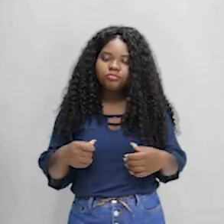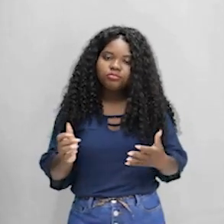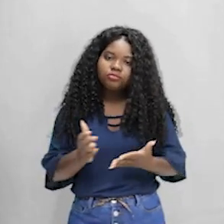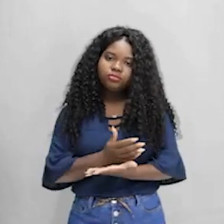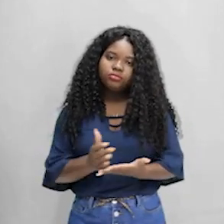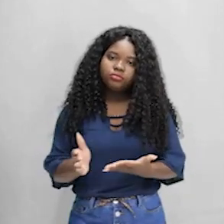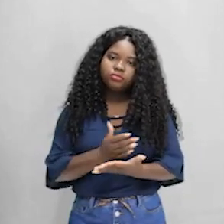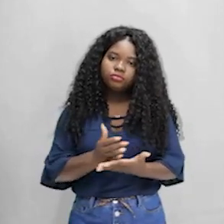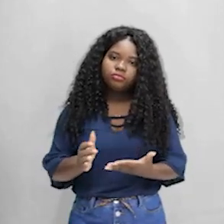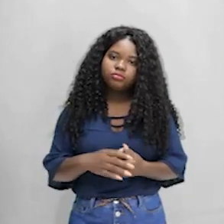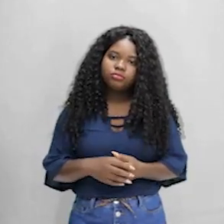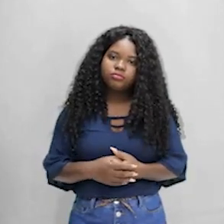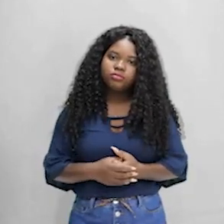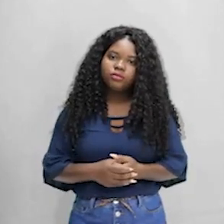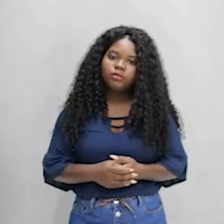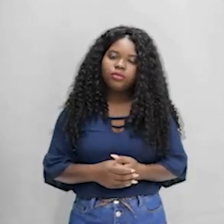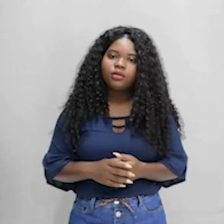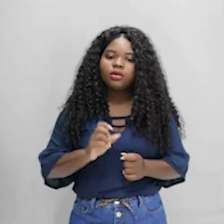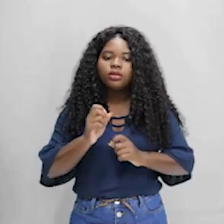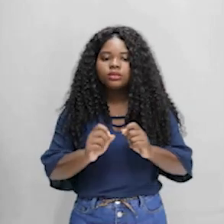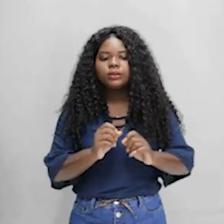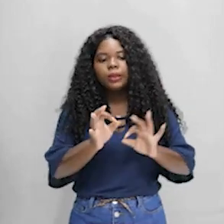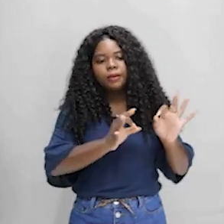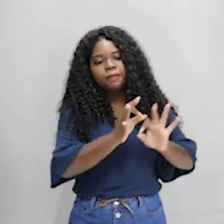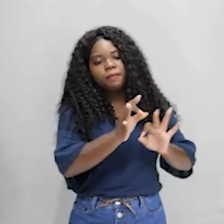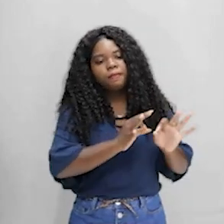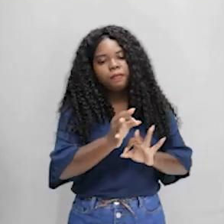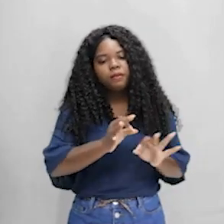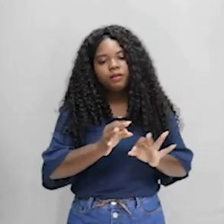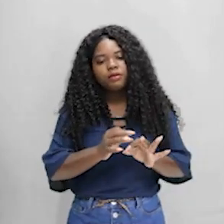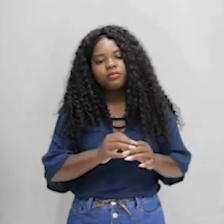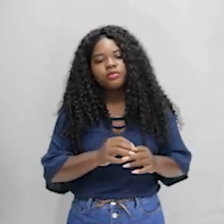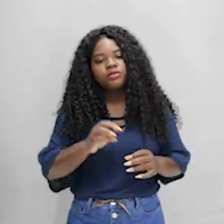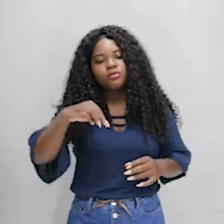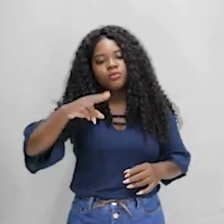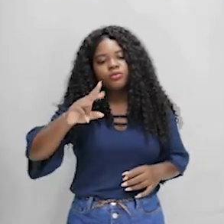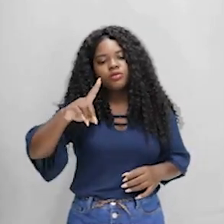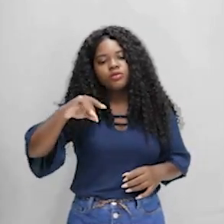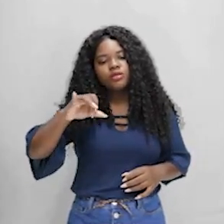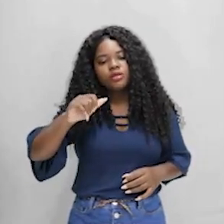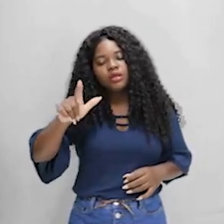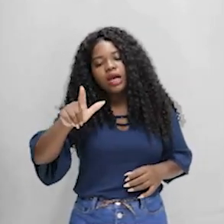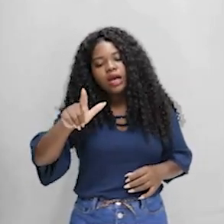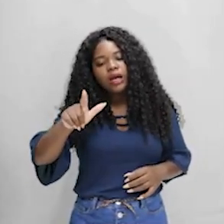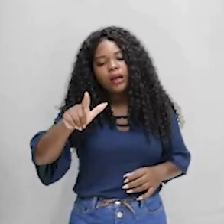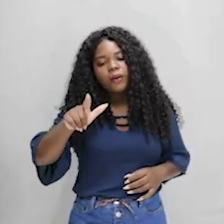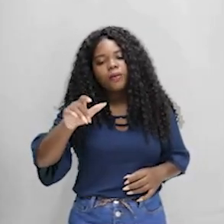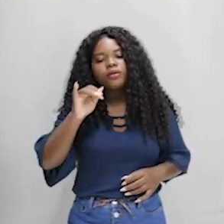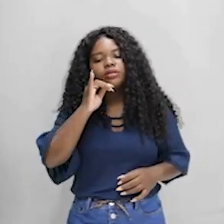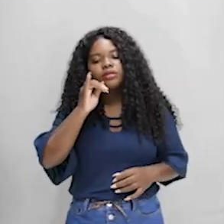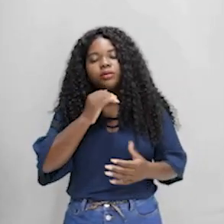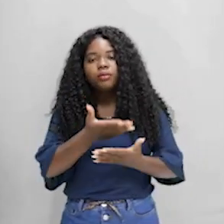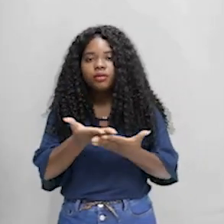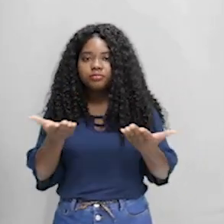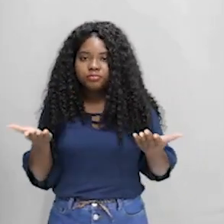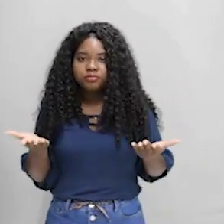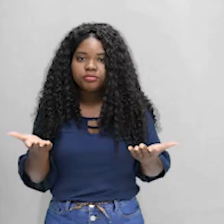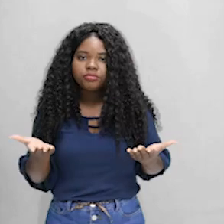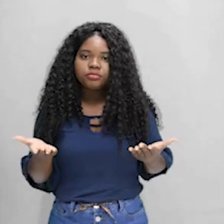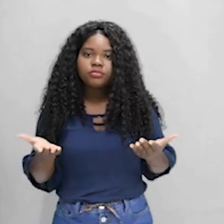as datas de um campeonato não coincidem com as dos mundiais, o atleta acaba aqui não descansando. Posso dar um exemplo aqui para